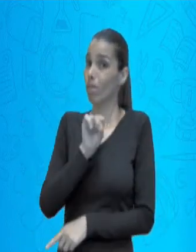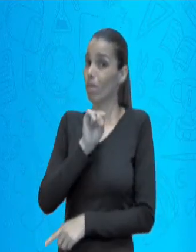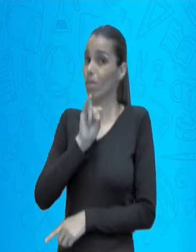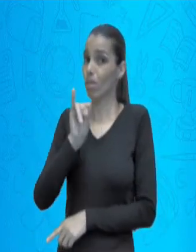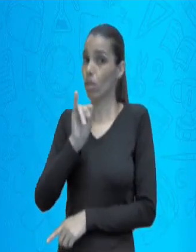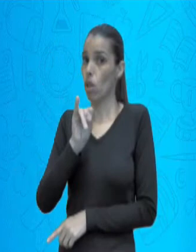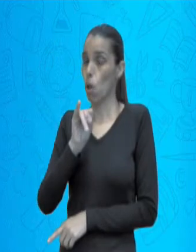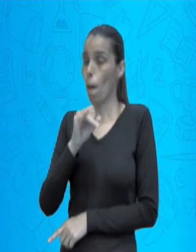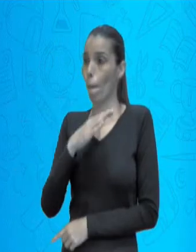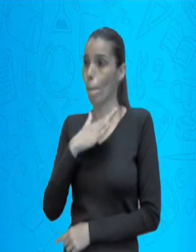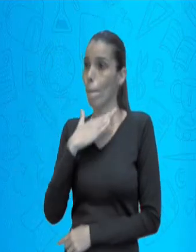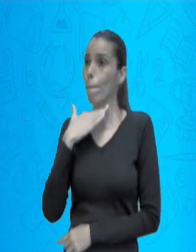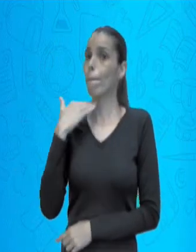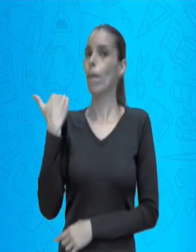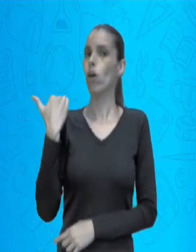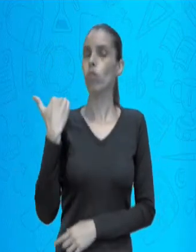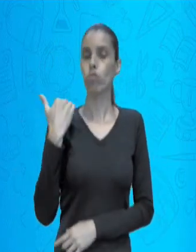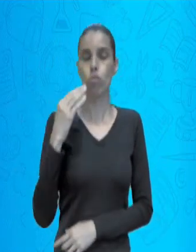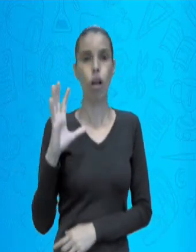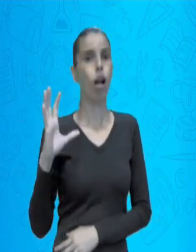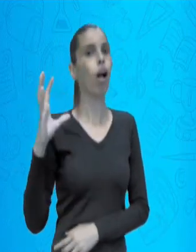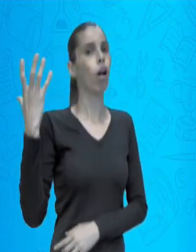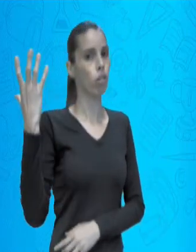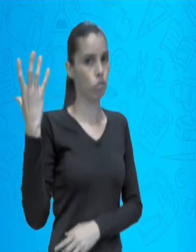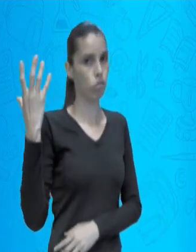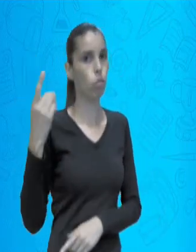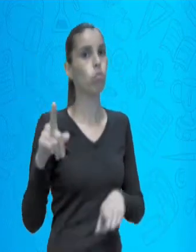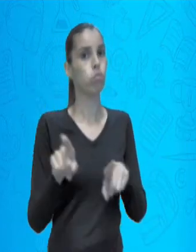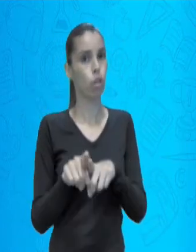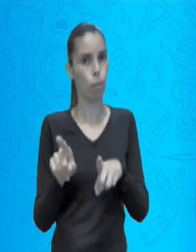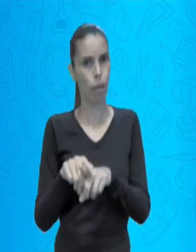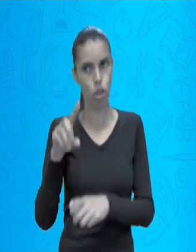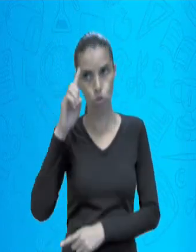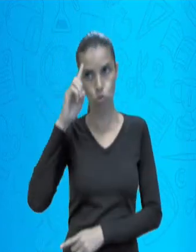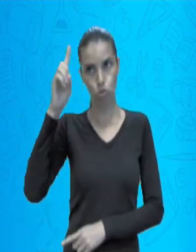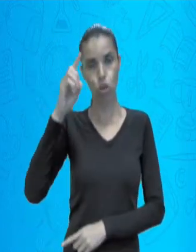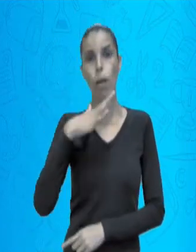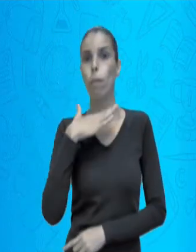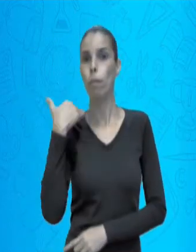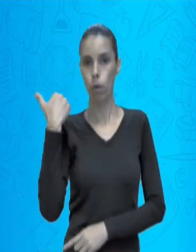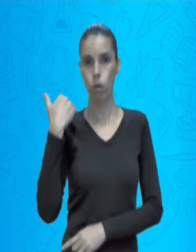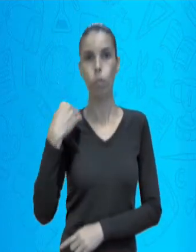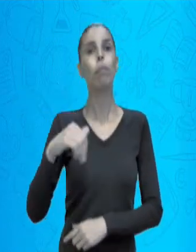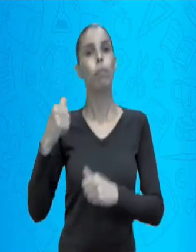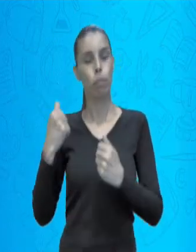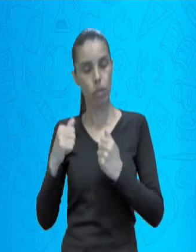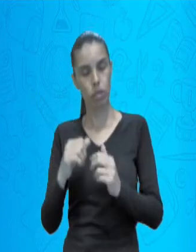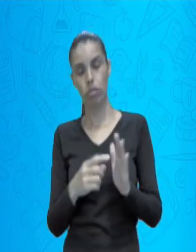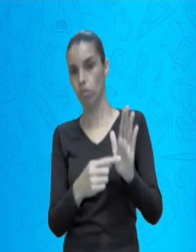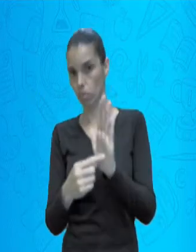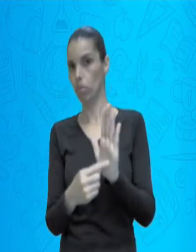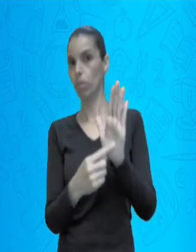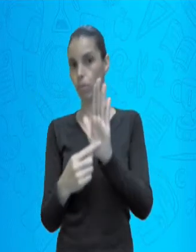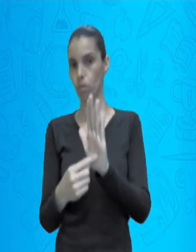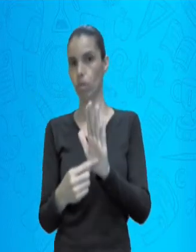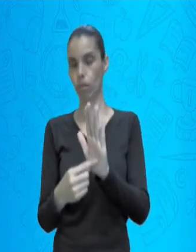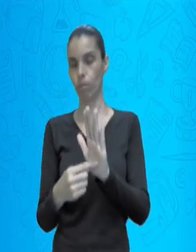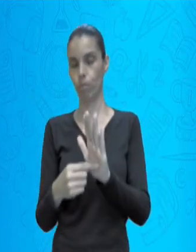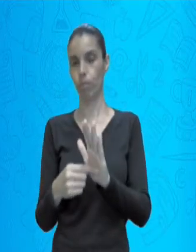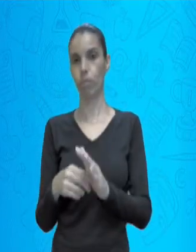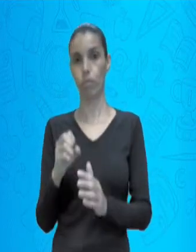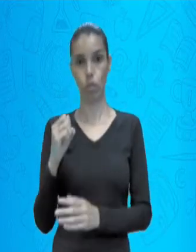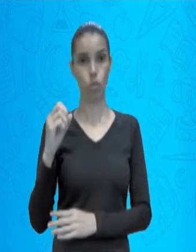texto com a data do falecimento. Principais feitos. O que a pessoa